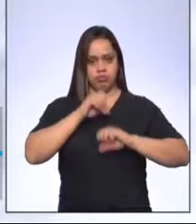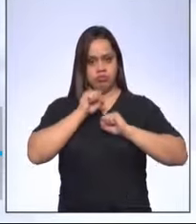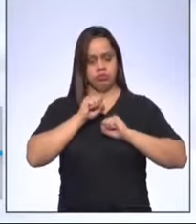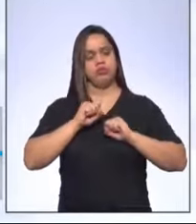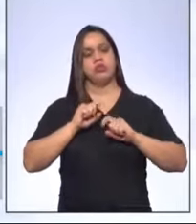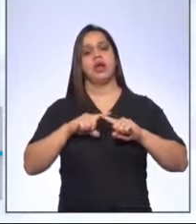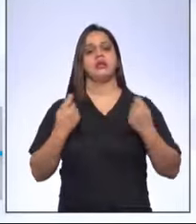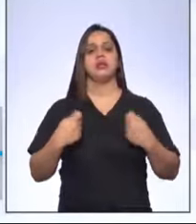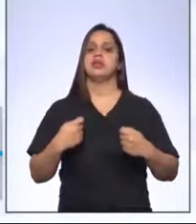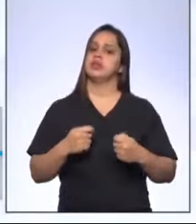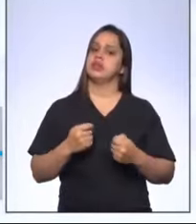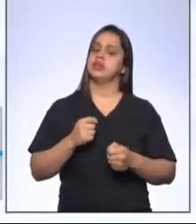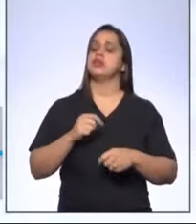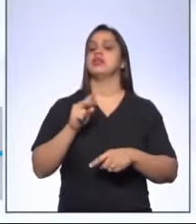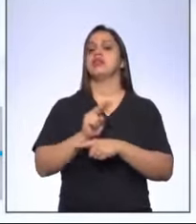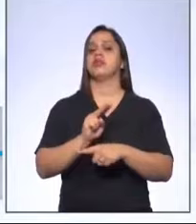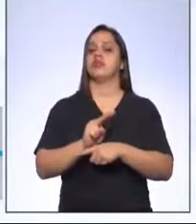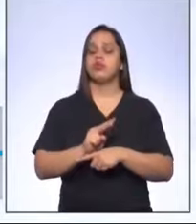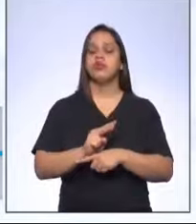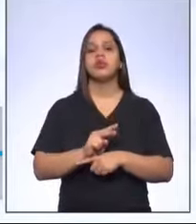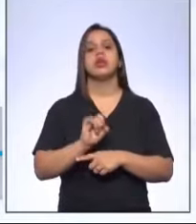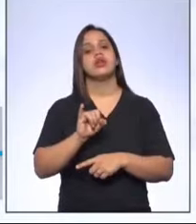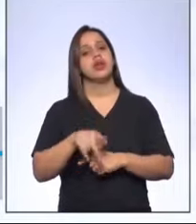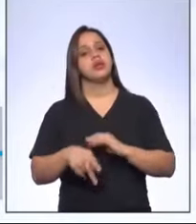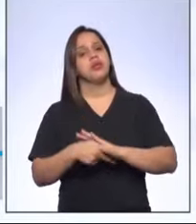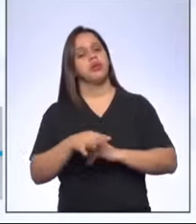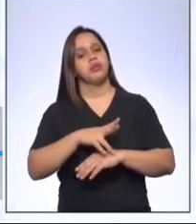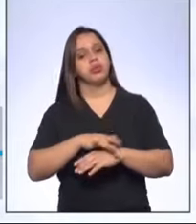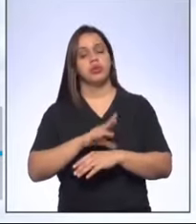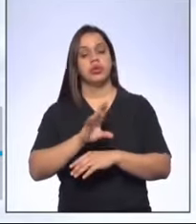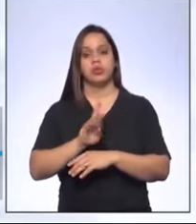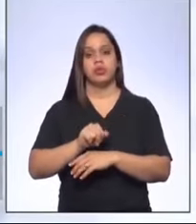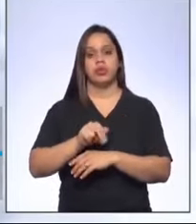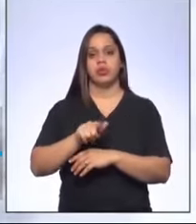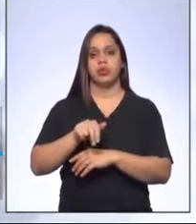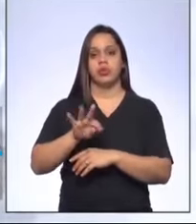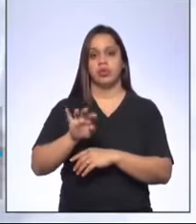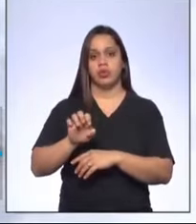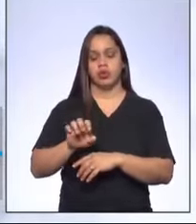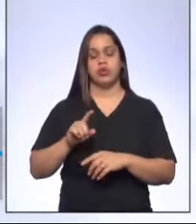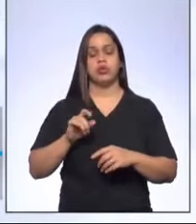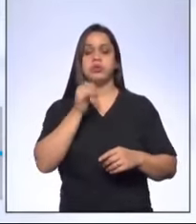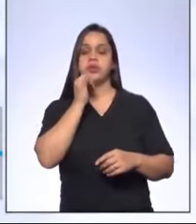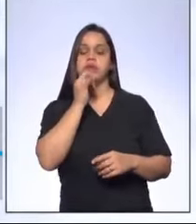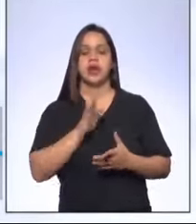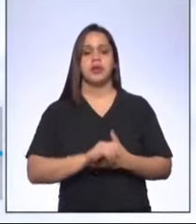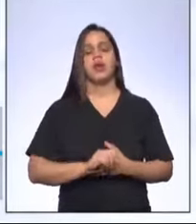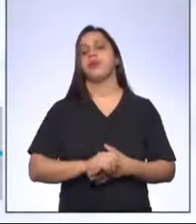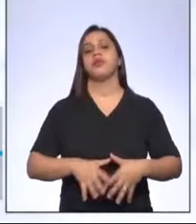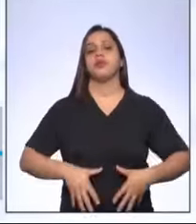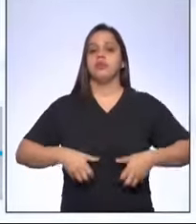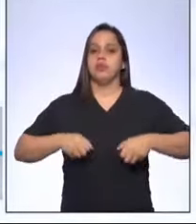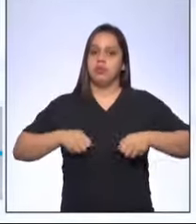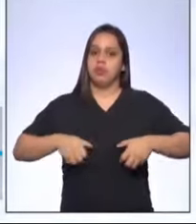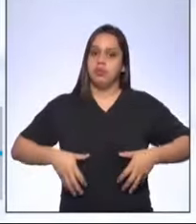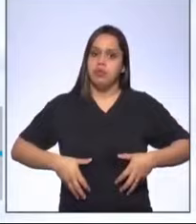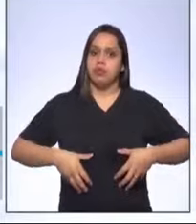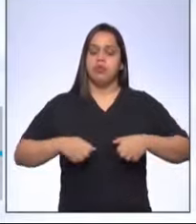vocês falaram assim, pulmão. Olha só que interessante. Você perguntar para mim onde eu moro moro na cidade de São Paulo.